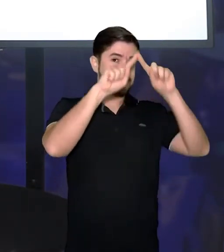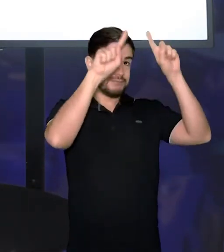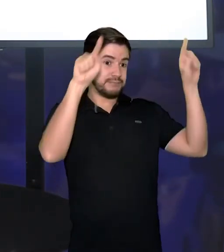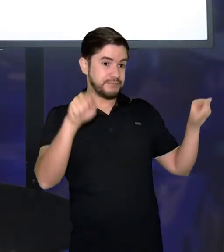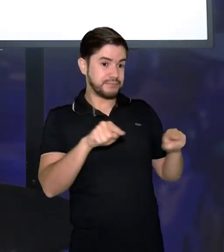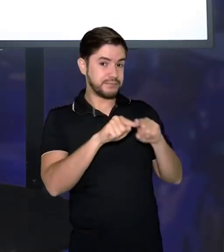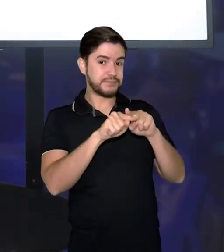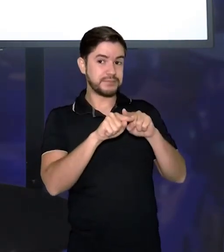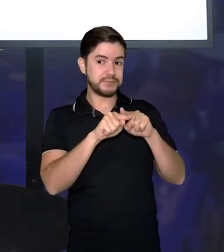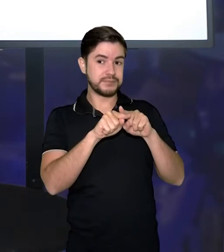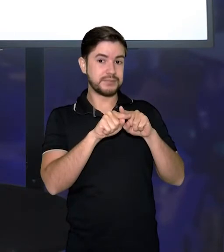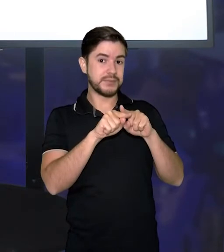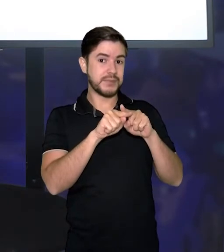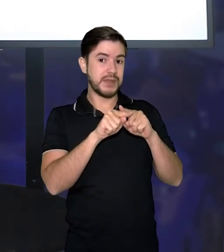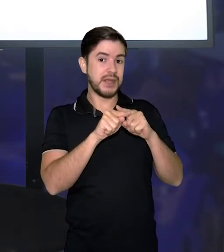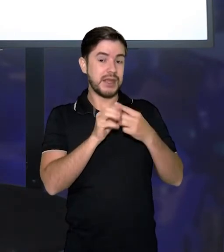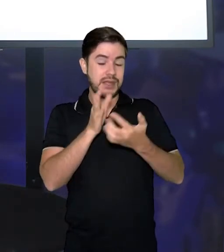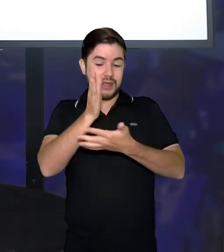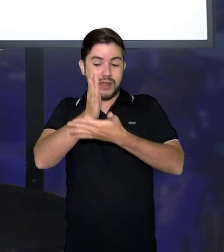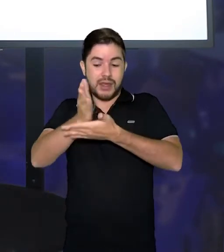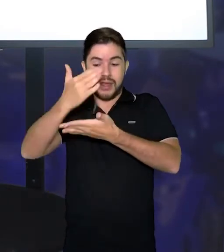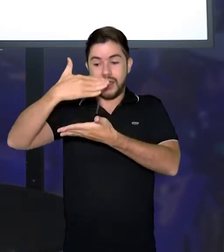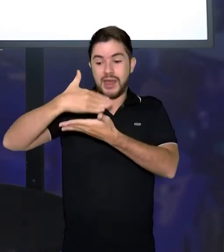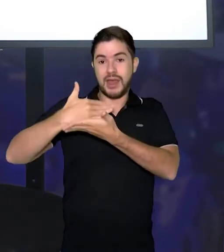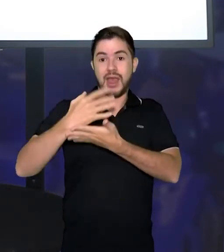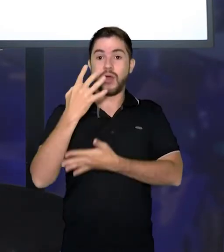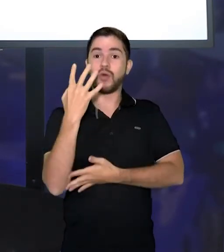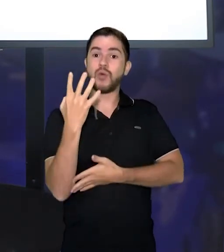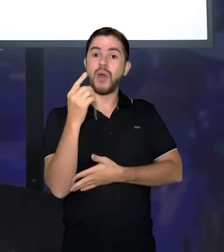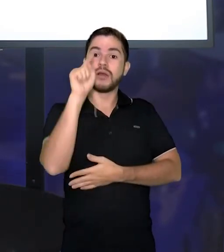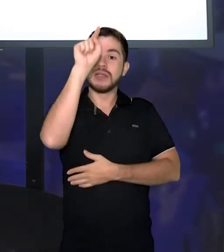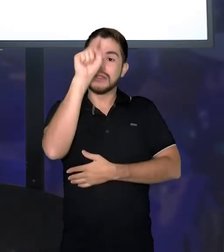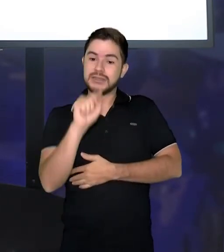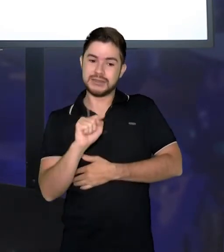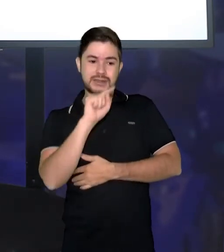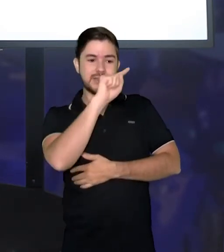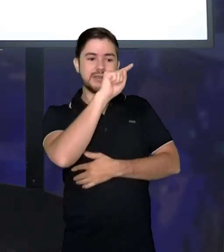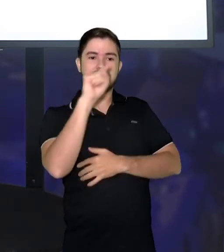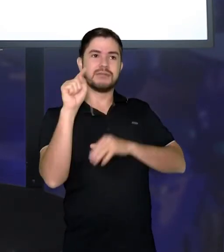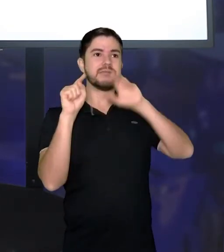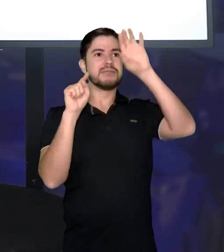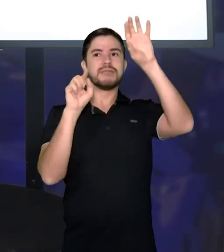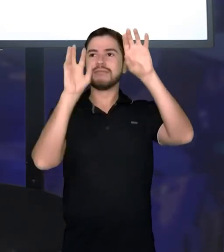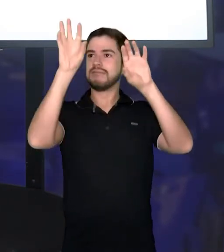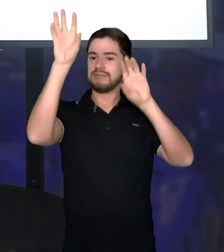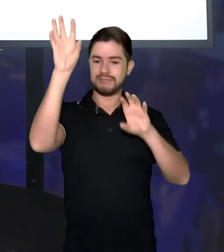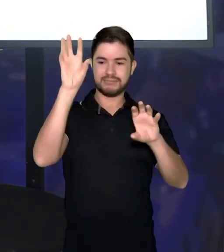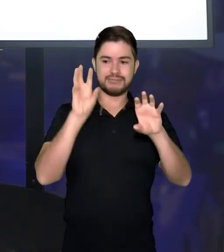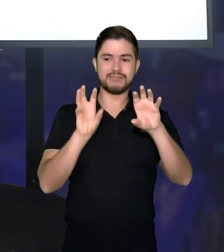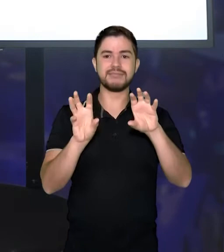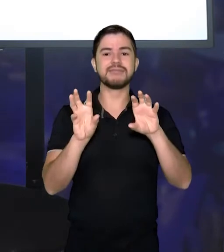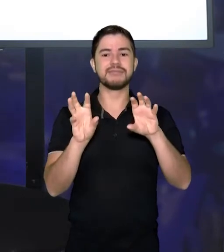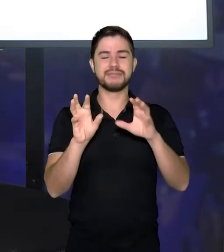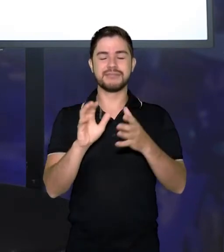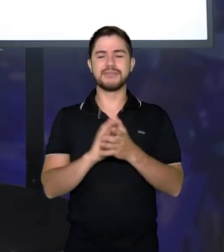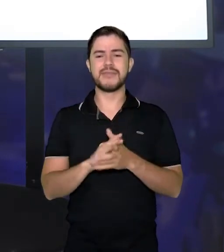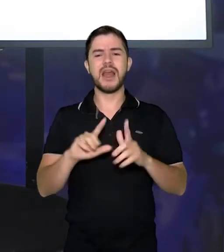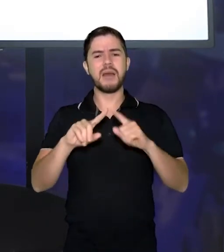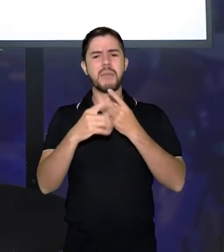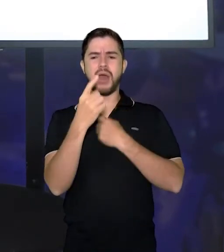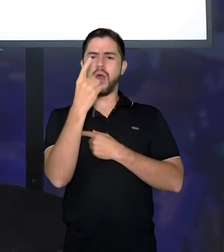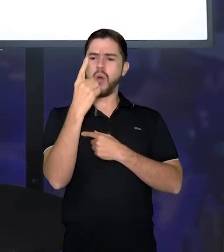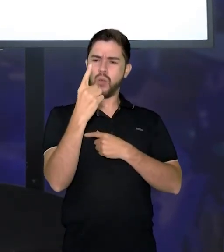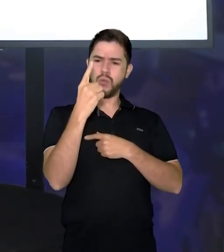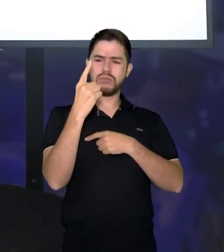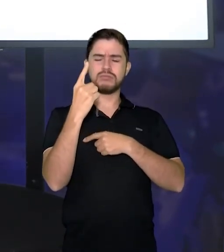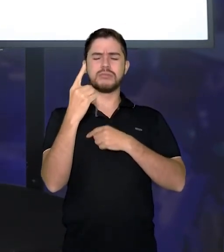inteiro e dividir esse inteiro em 4 partes, eu vou ter, por exemplo, professor, um